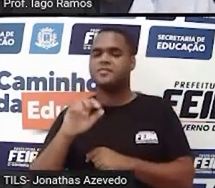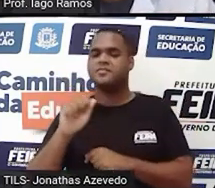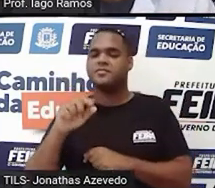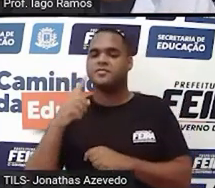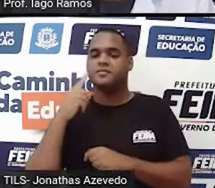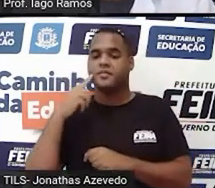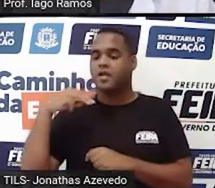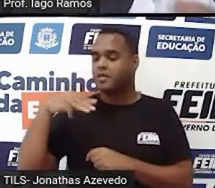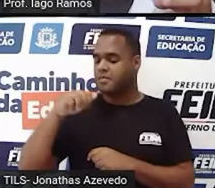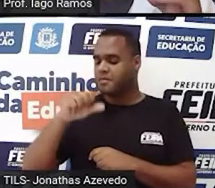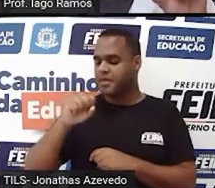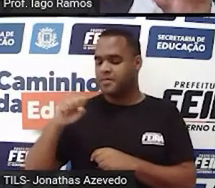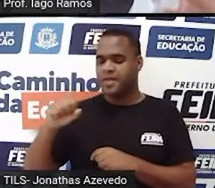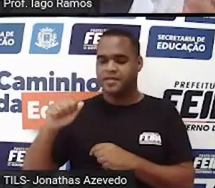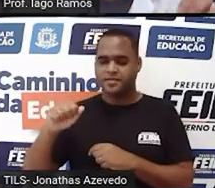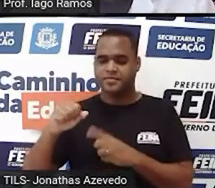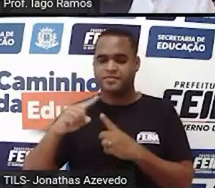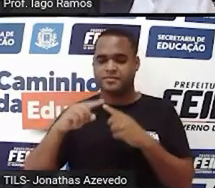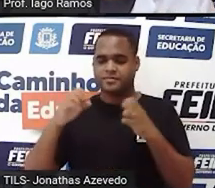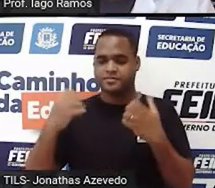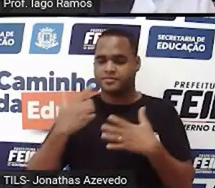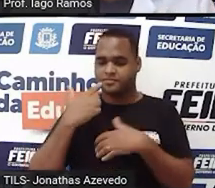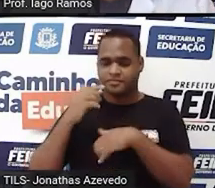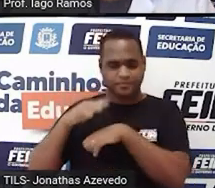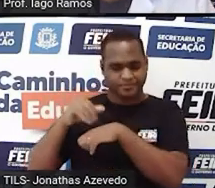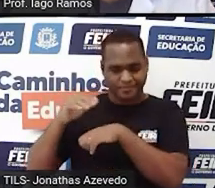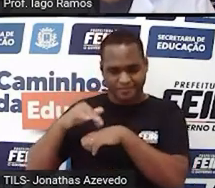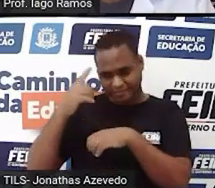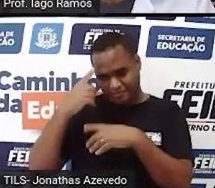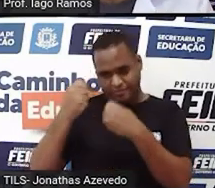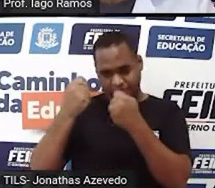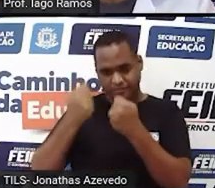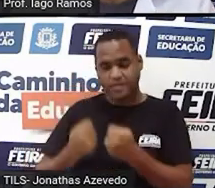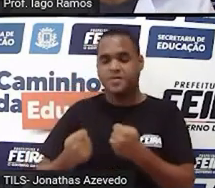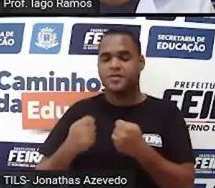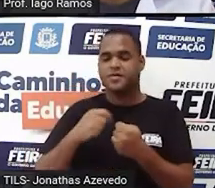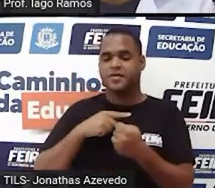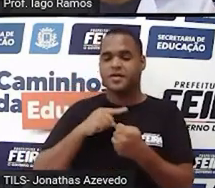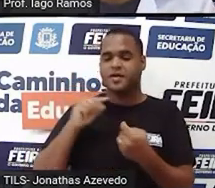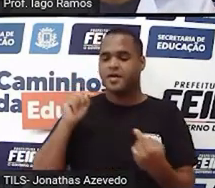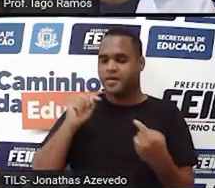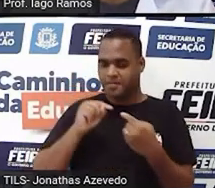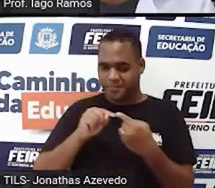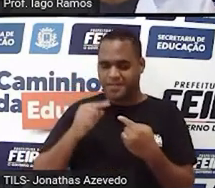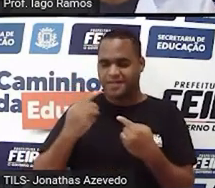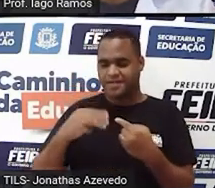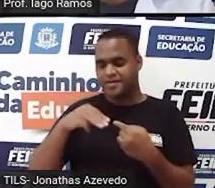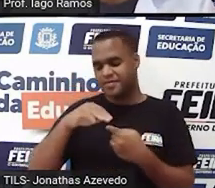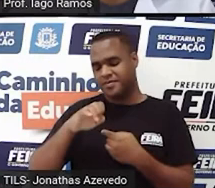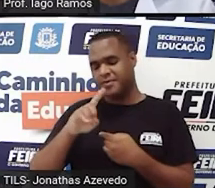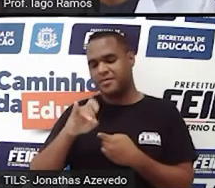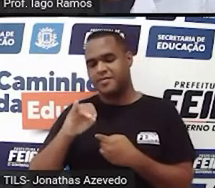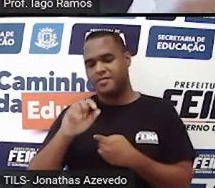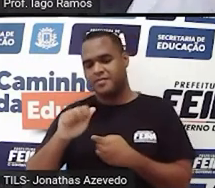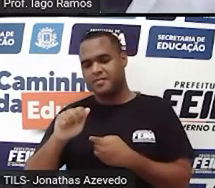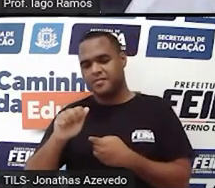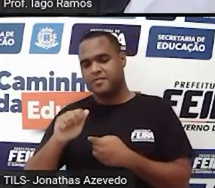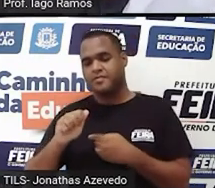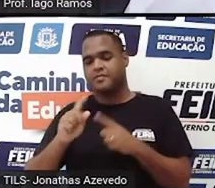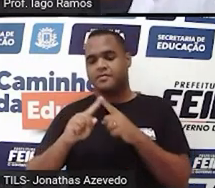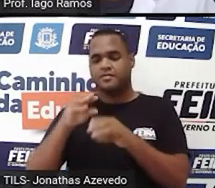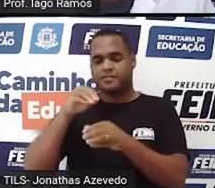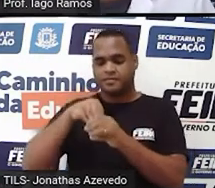nossa massa e é o que a gente chama de peso né também é uma medida né